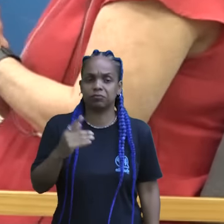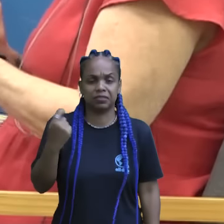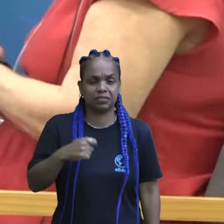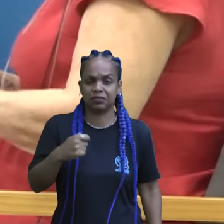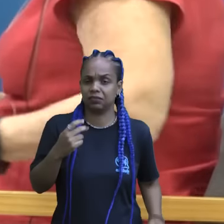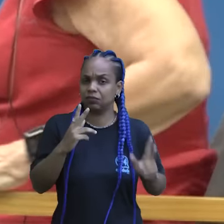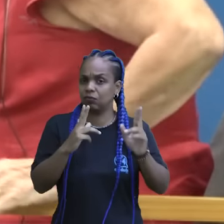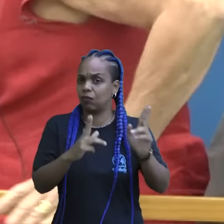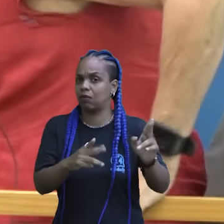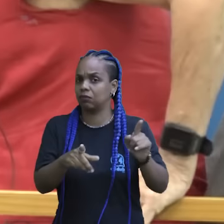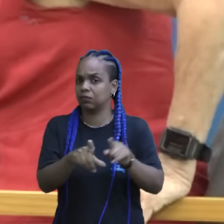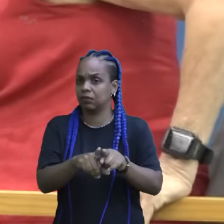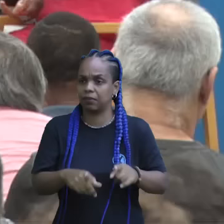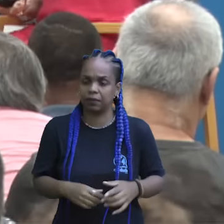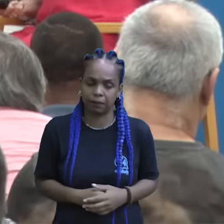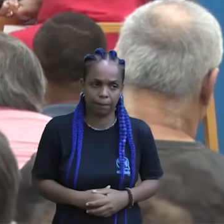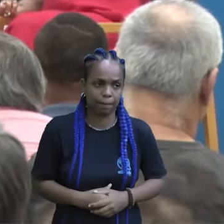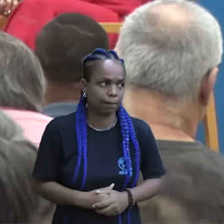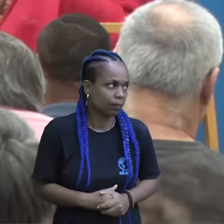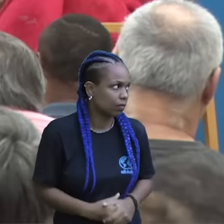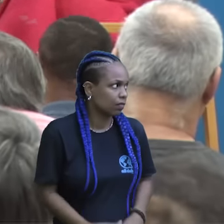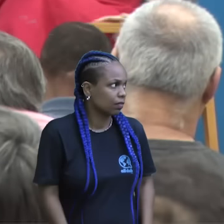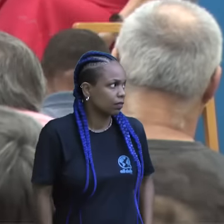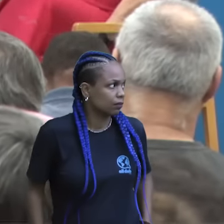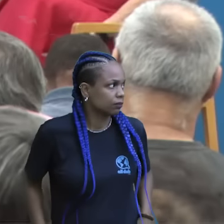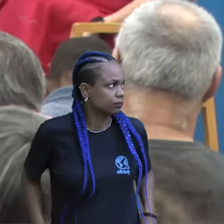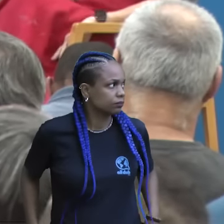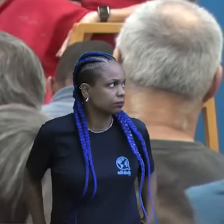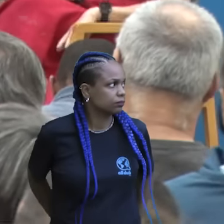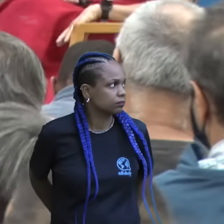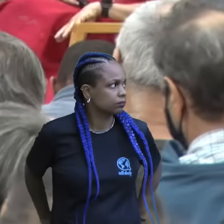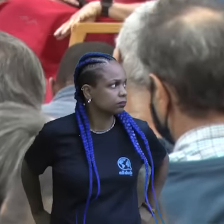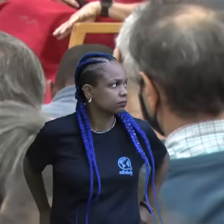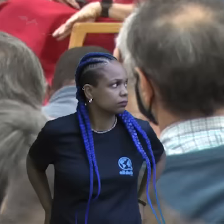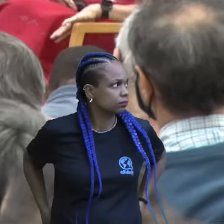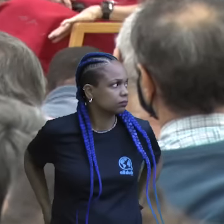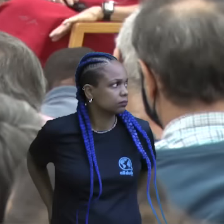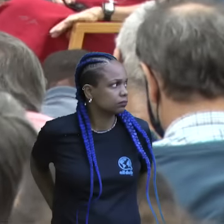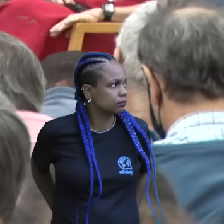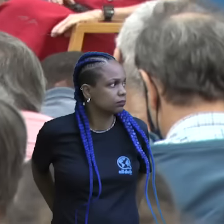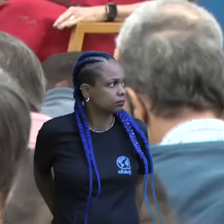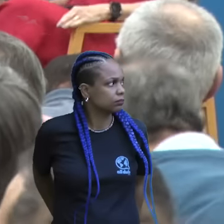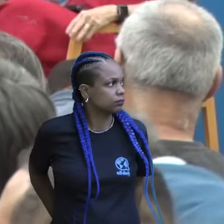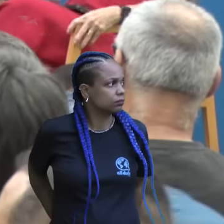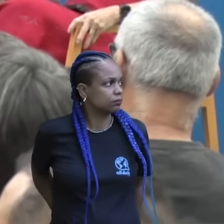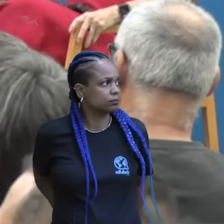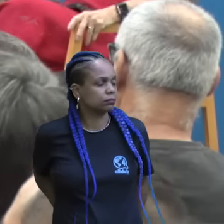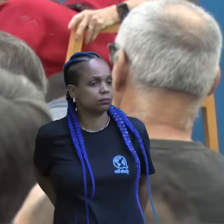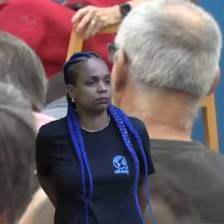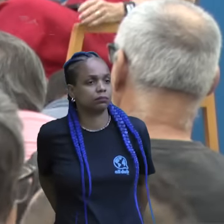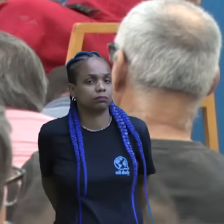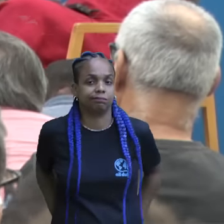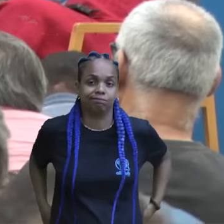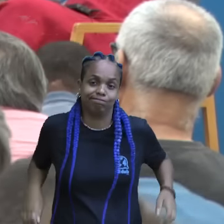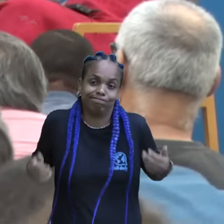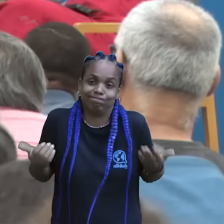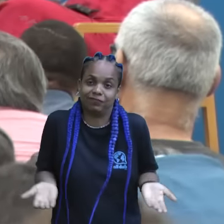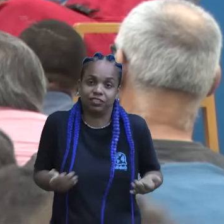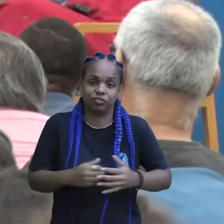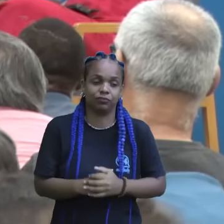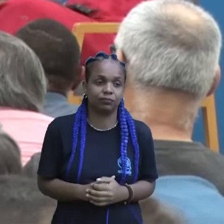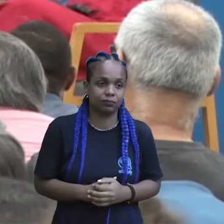Bom, gente, nós estamos já no finalzinho. Eu vou abrir para mais uma pergunta. Duas.